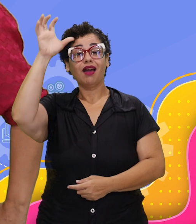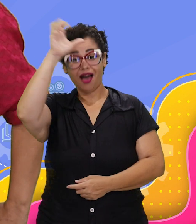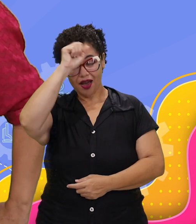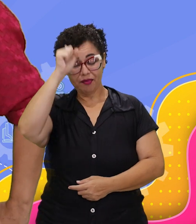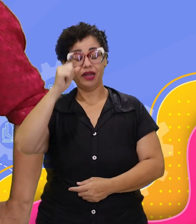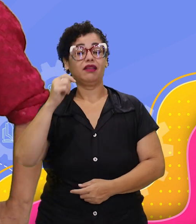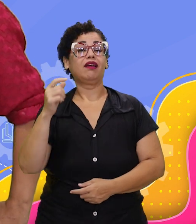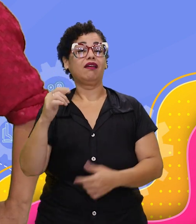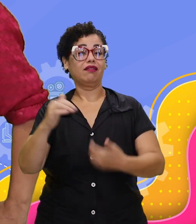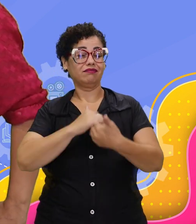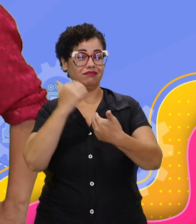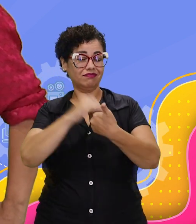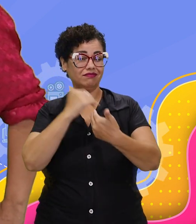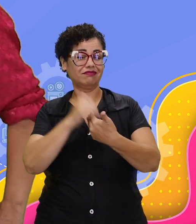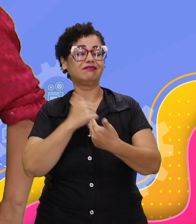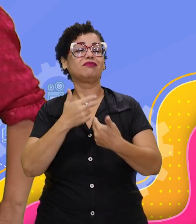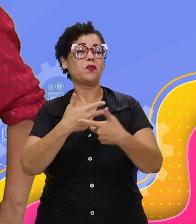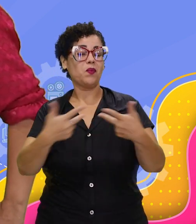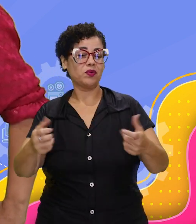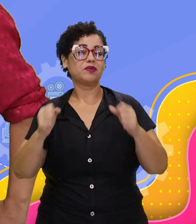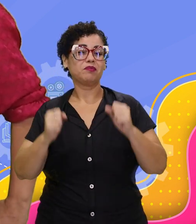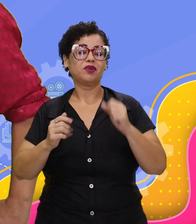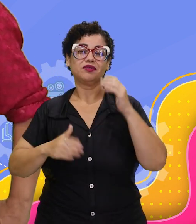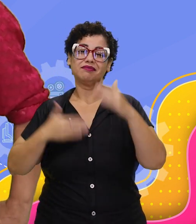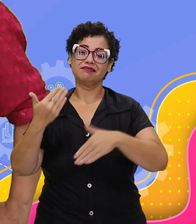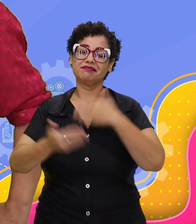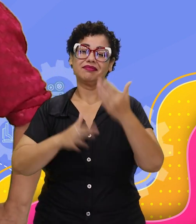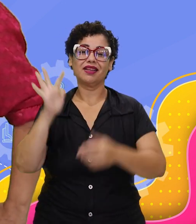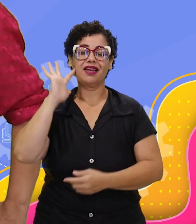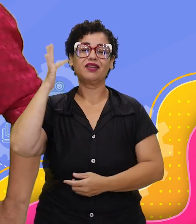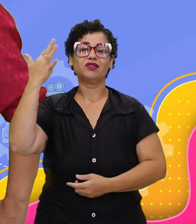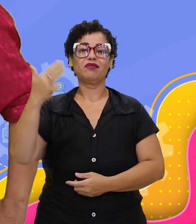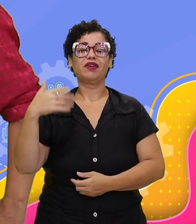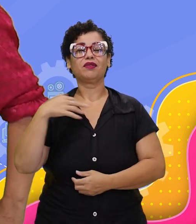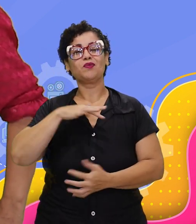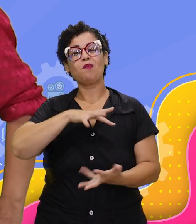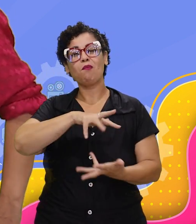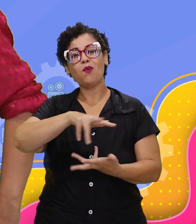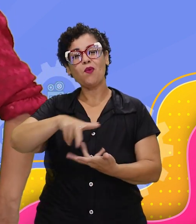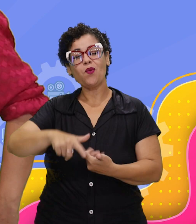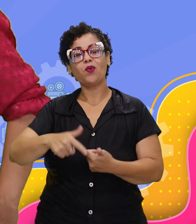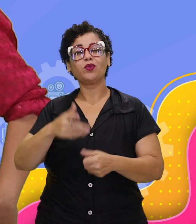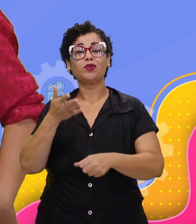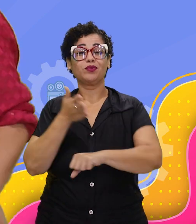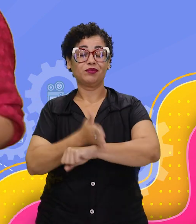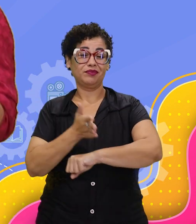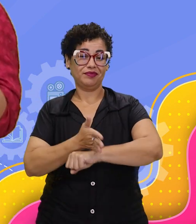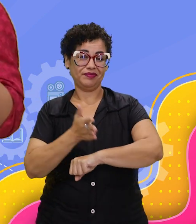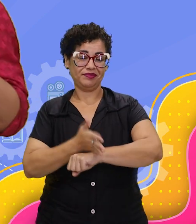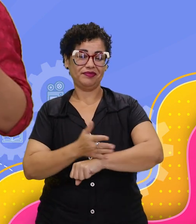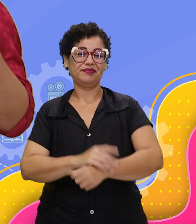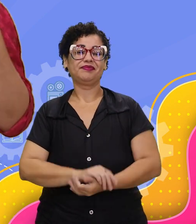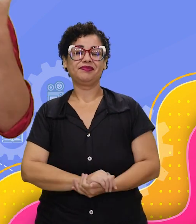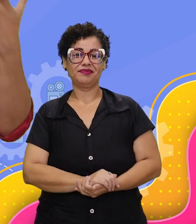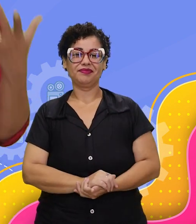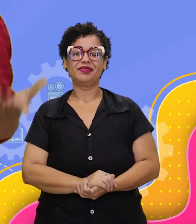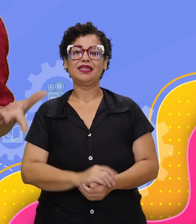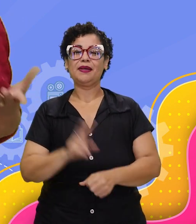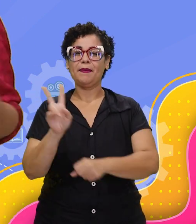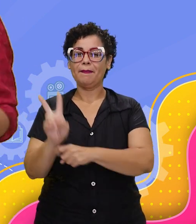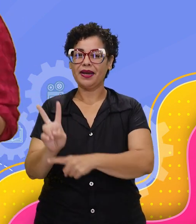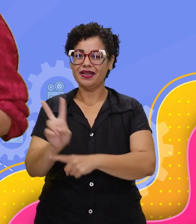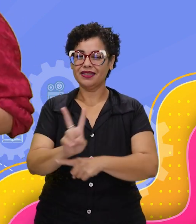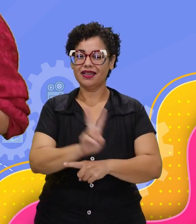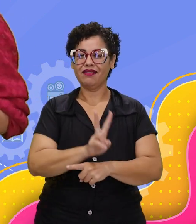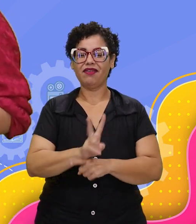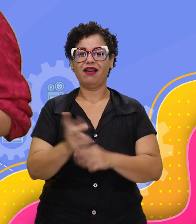aprender lições valiosas que podem orientar a tomada de decisões no mundo contemporâneo. E ao